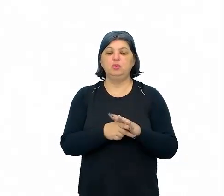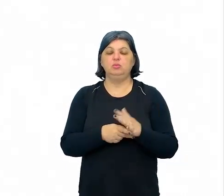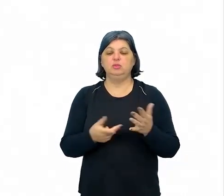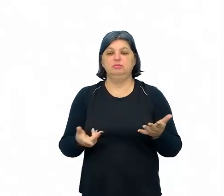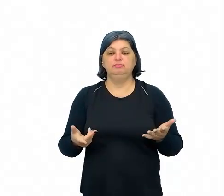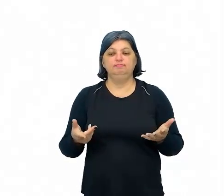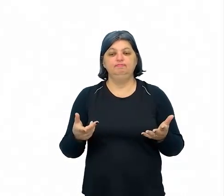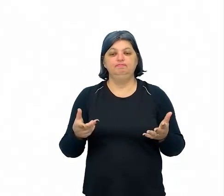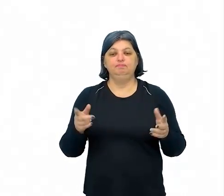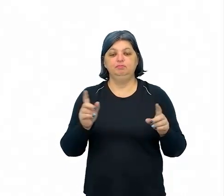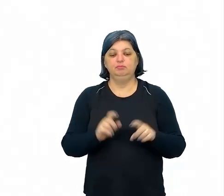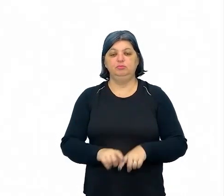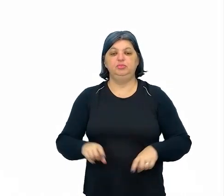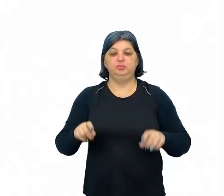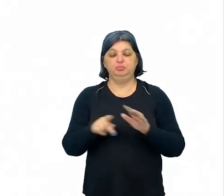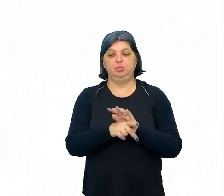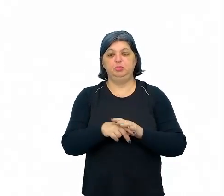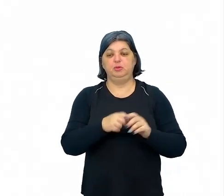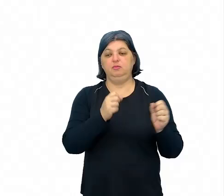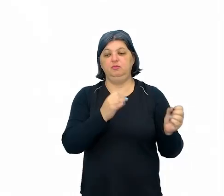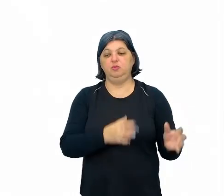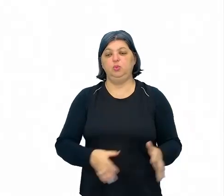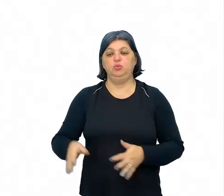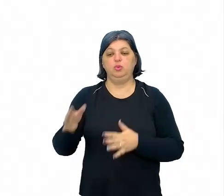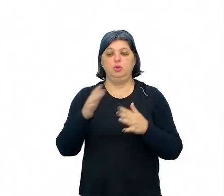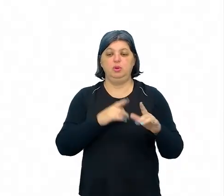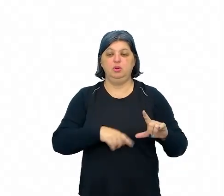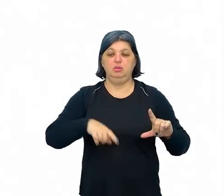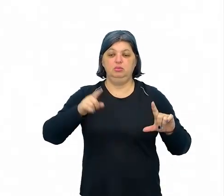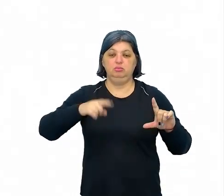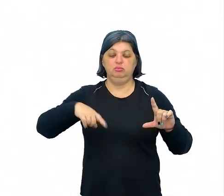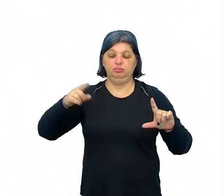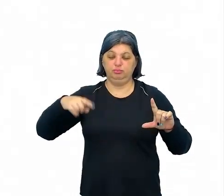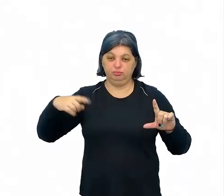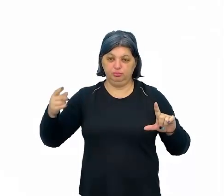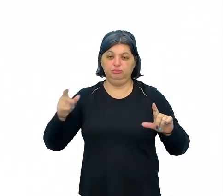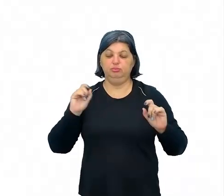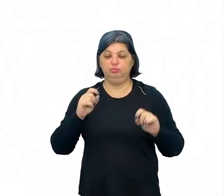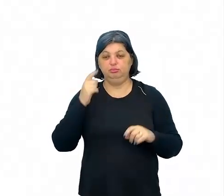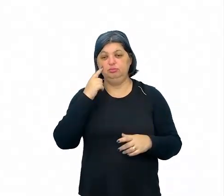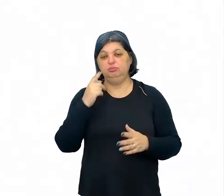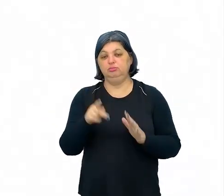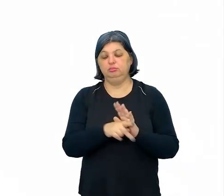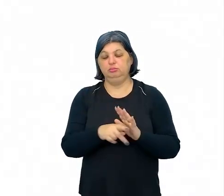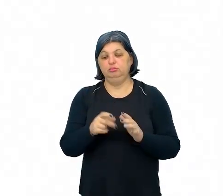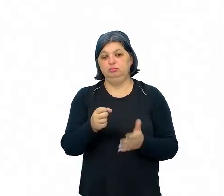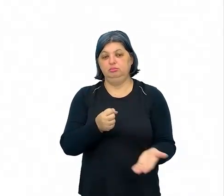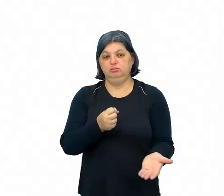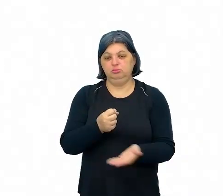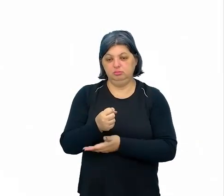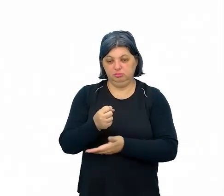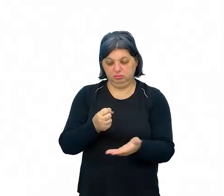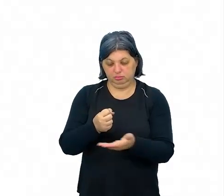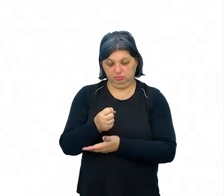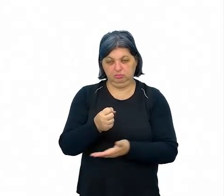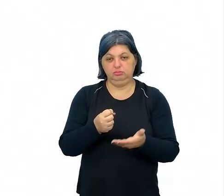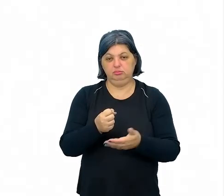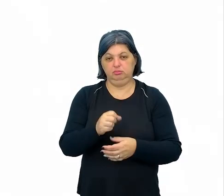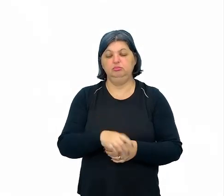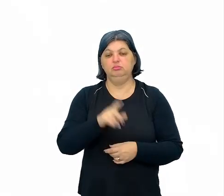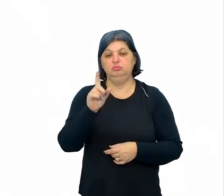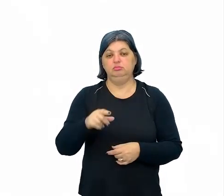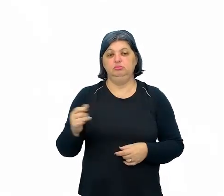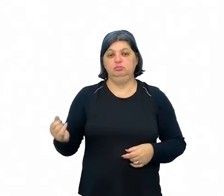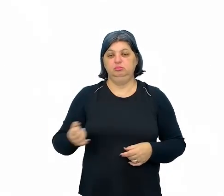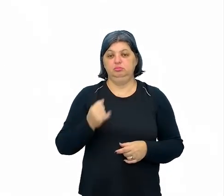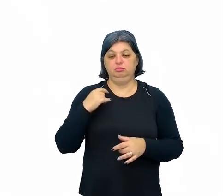que é através de fluxogramas, né? O pensamento computacional, como a própria base traz, o nosso currículo traz, a importância